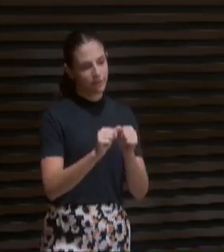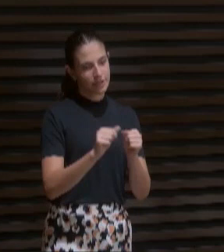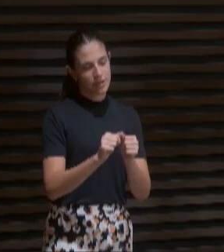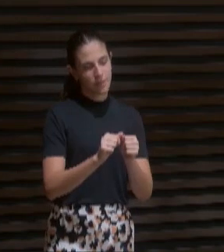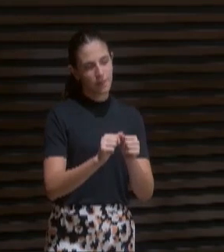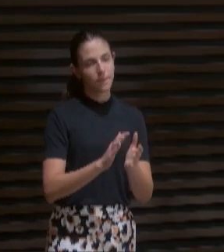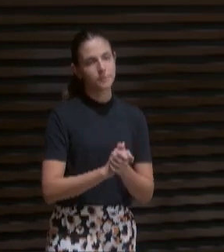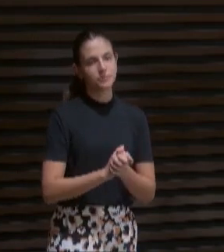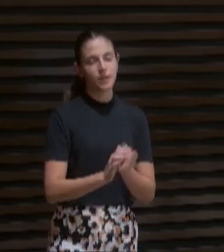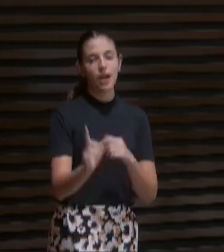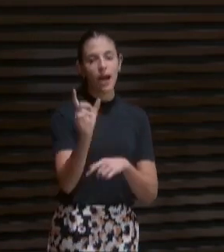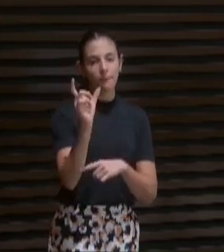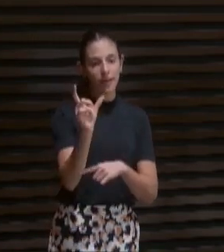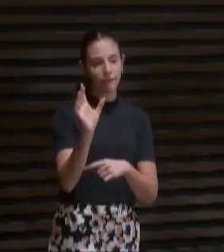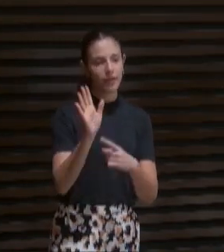que aparece é